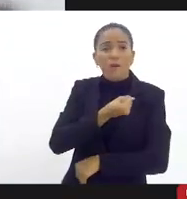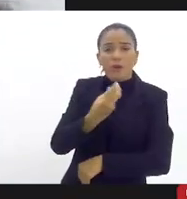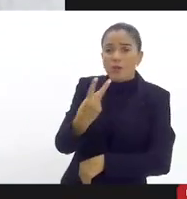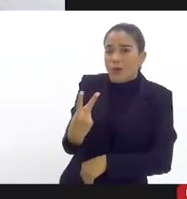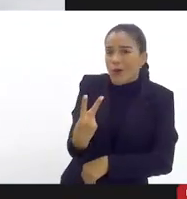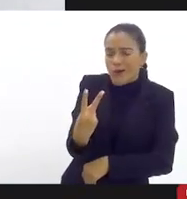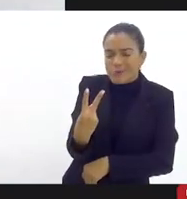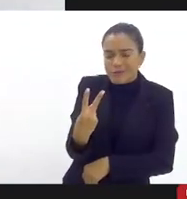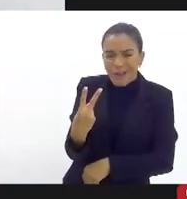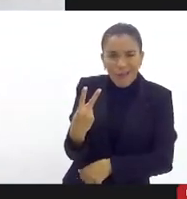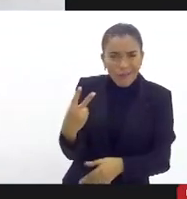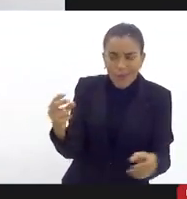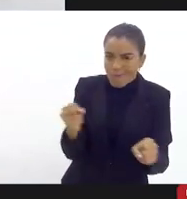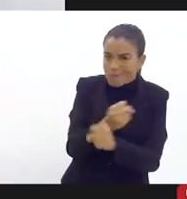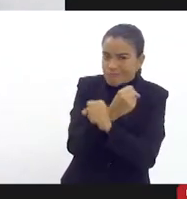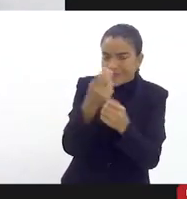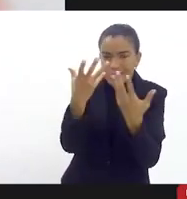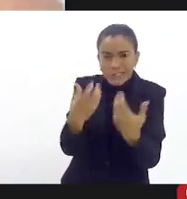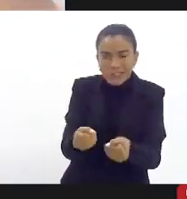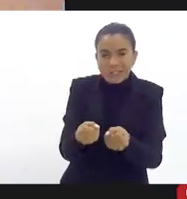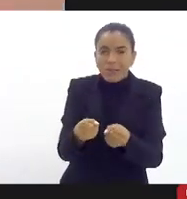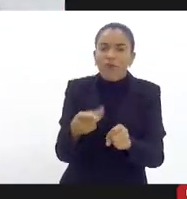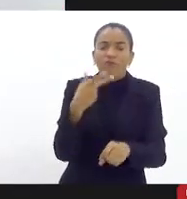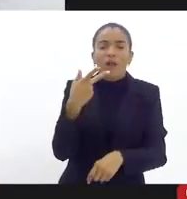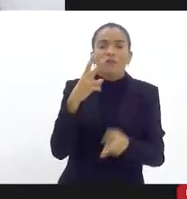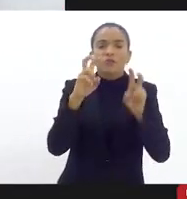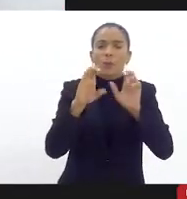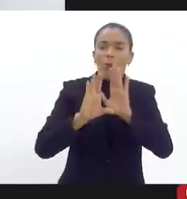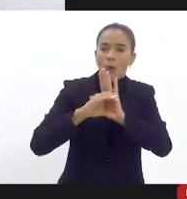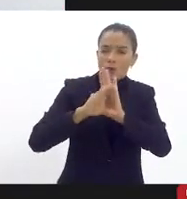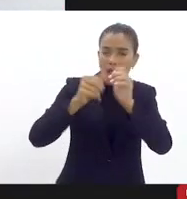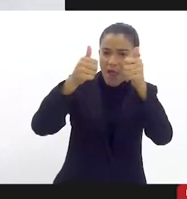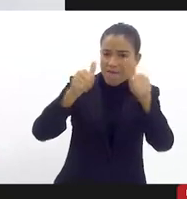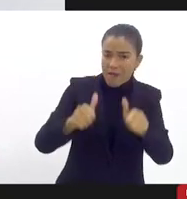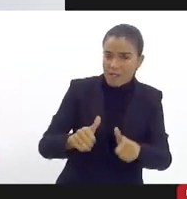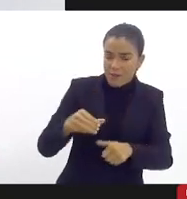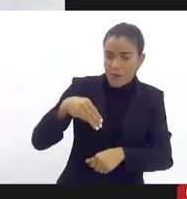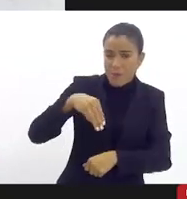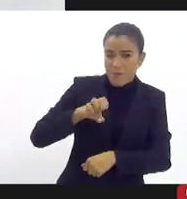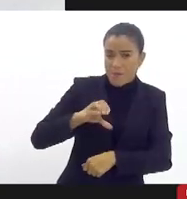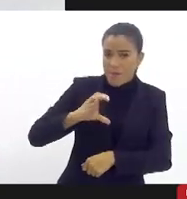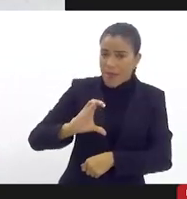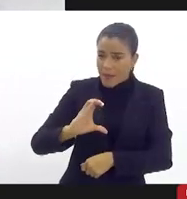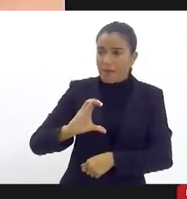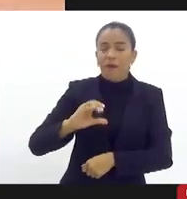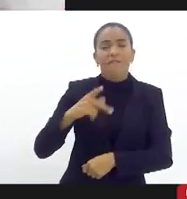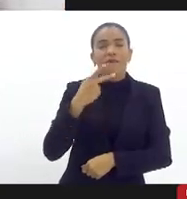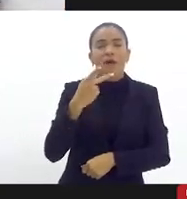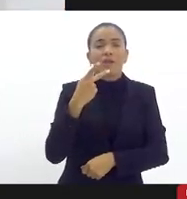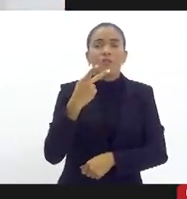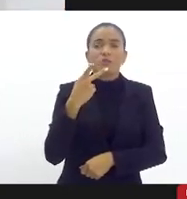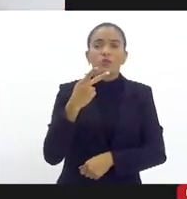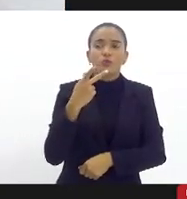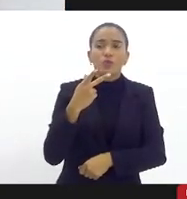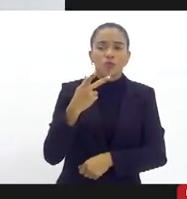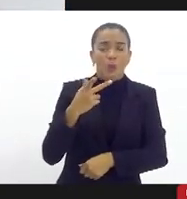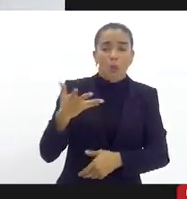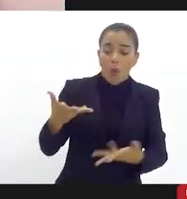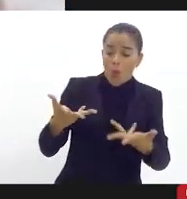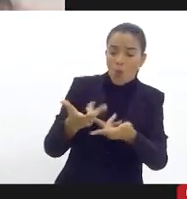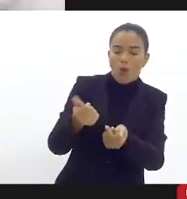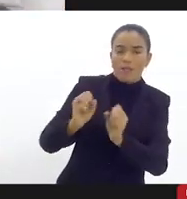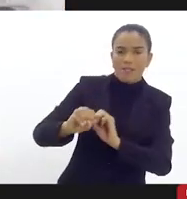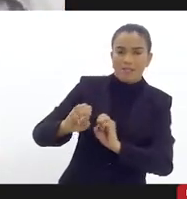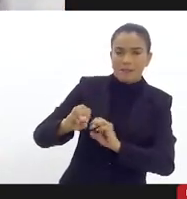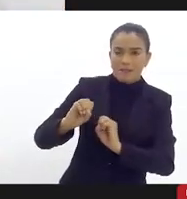gente ele tá invisível a gente quando fala sobre o conceito avaliativo do MEC a gente fala sobre mesmo a qualidade do ensino